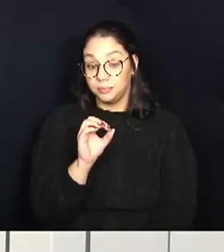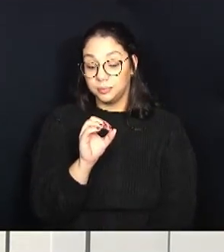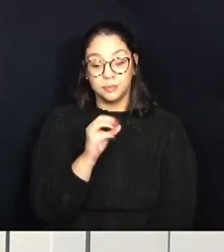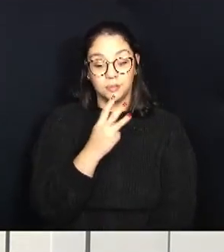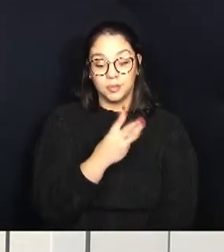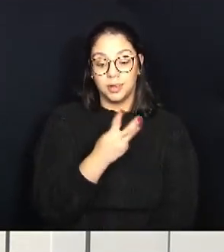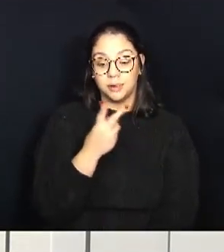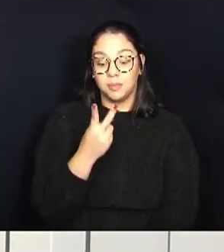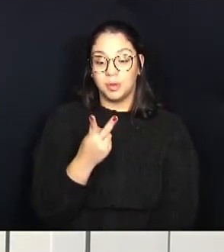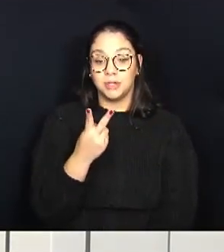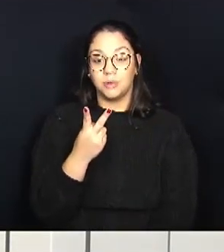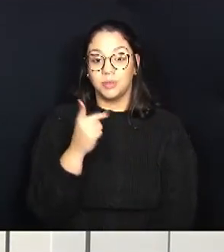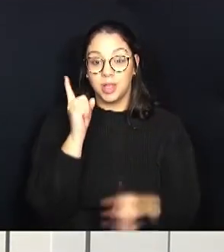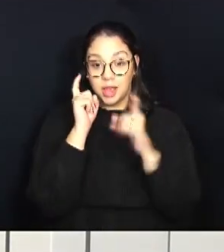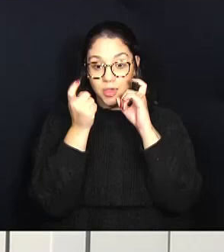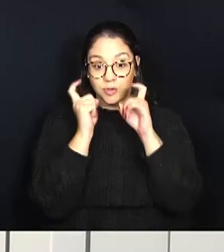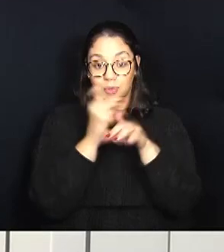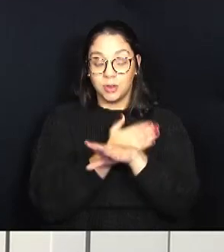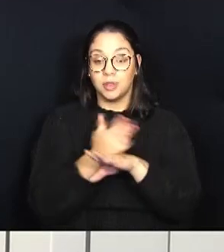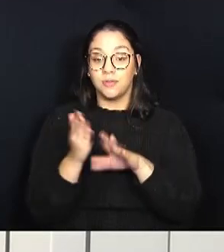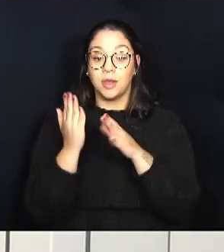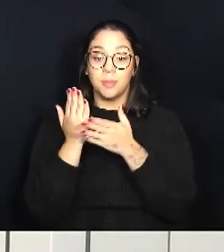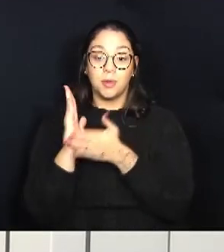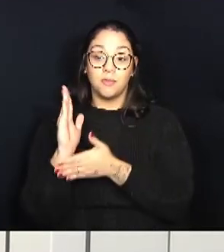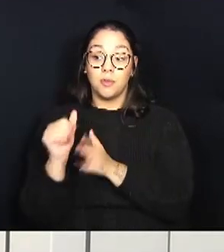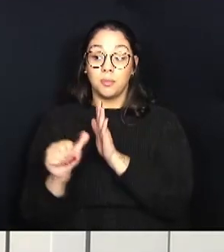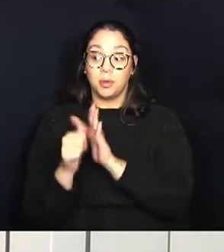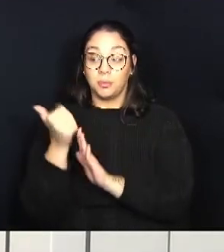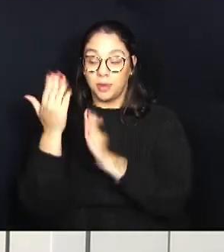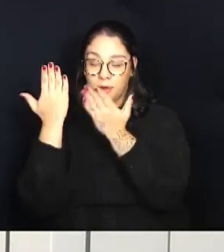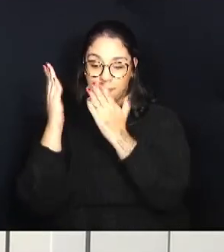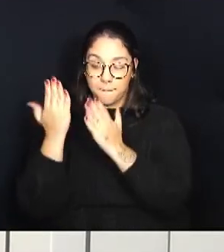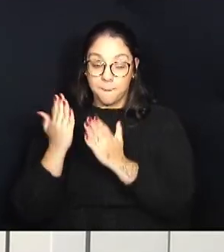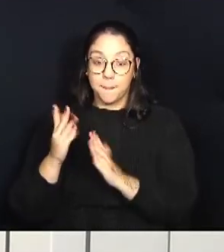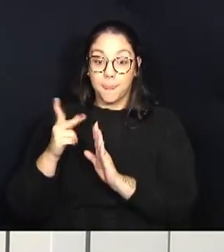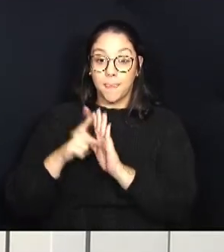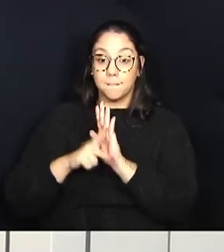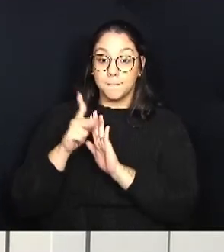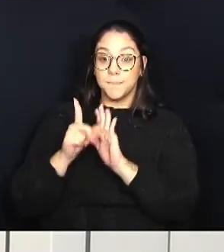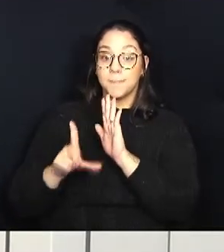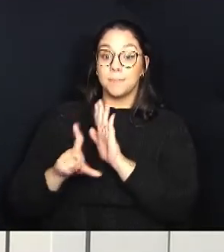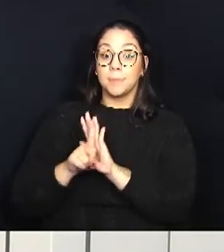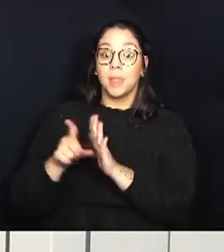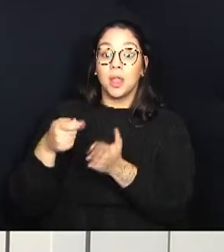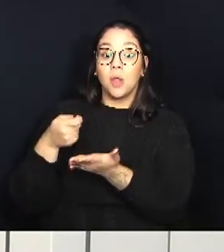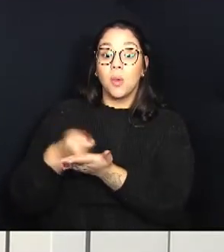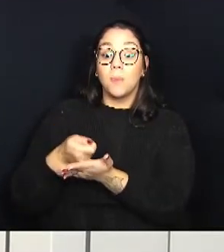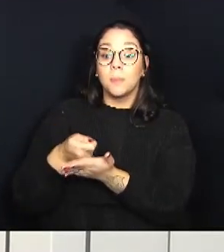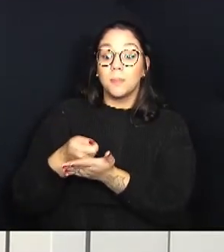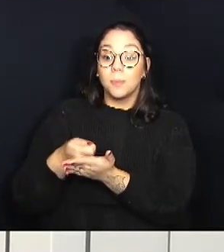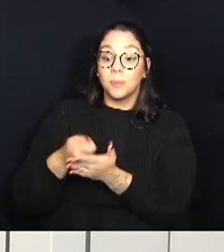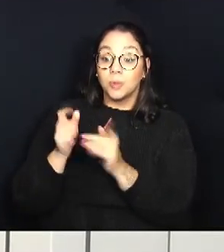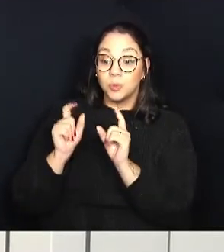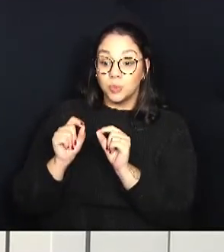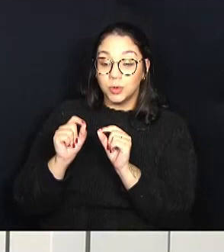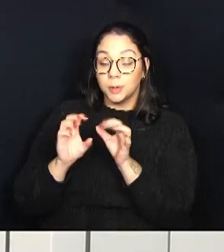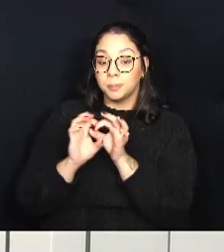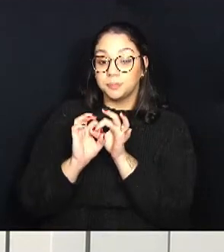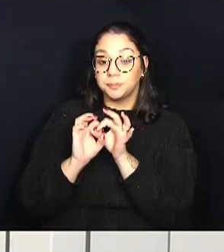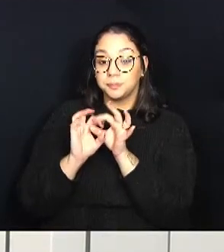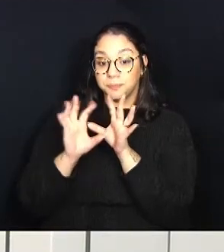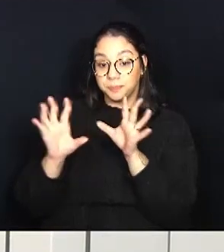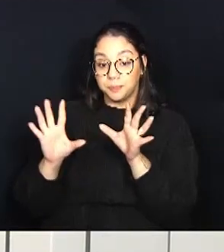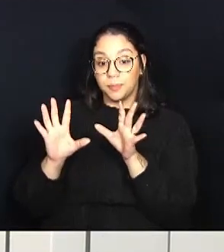os vereadores aprovaram, em primeira análise, projeto de lei sobre a obrigatoriedade de disponibilização